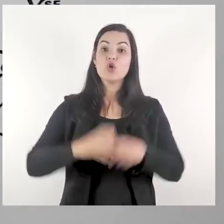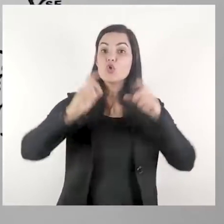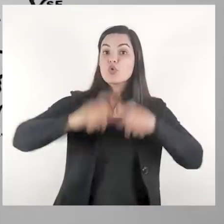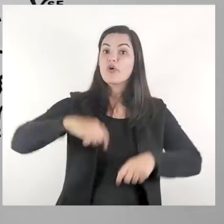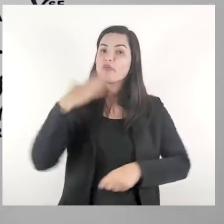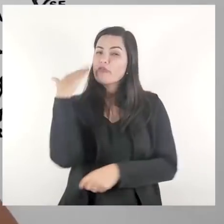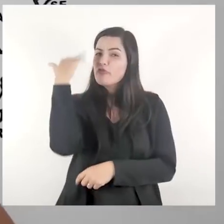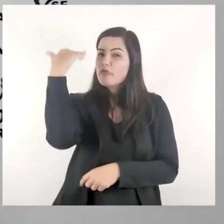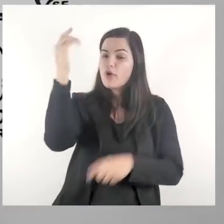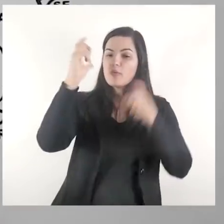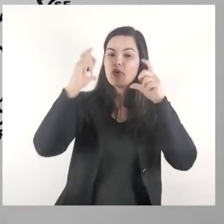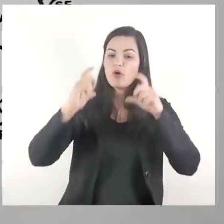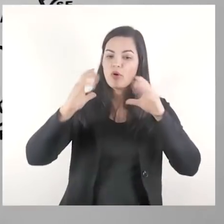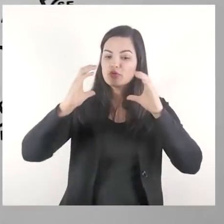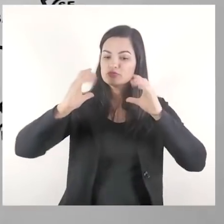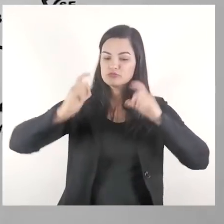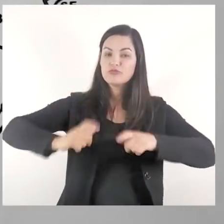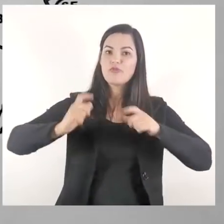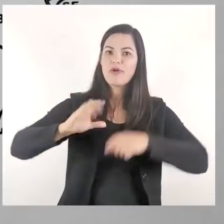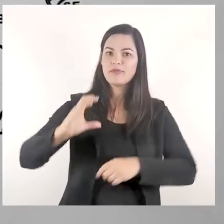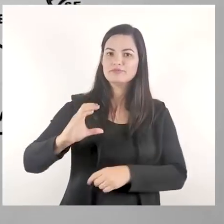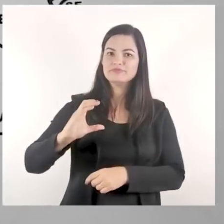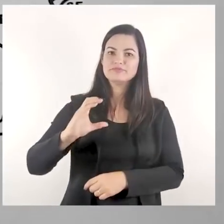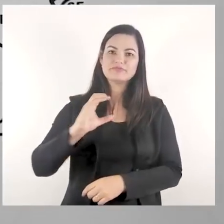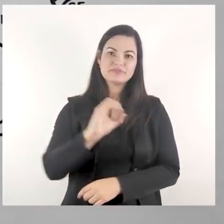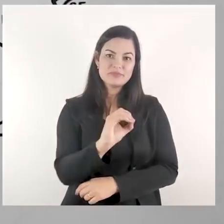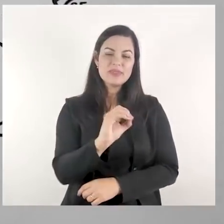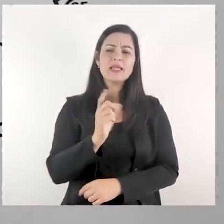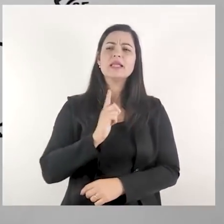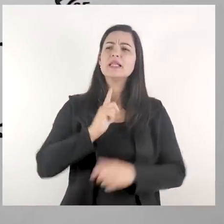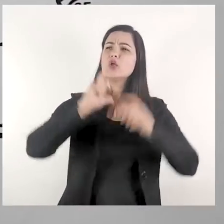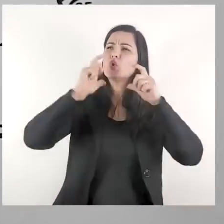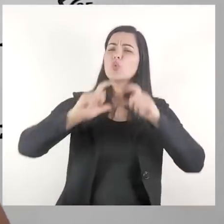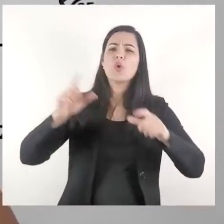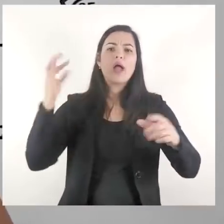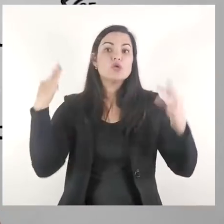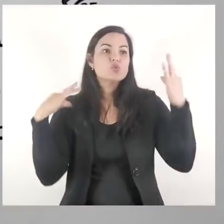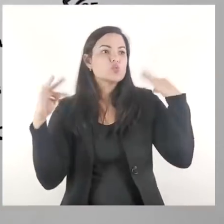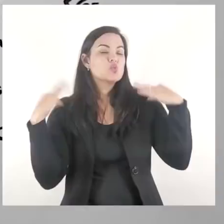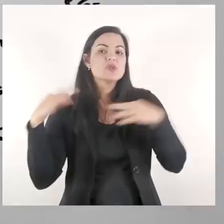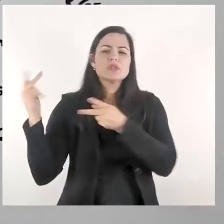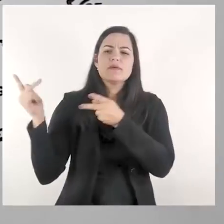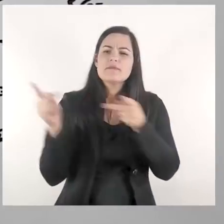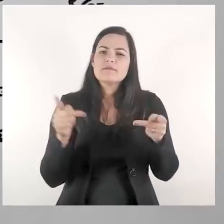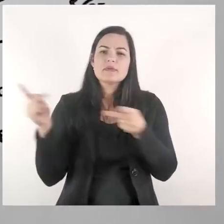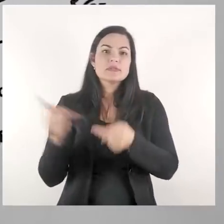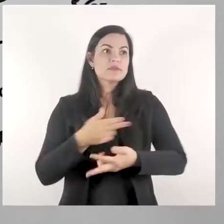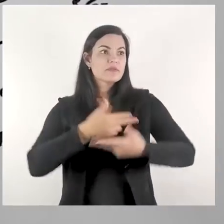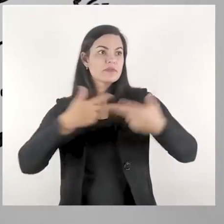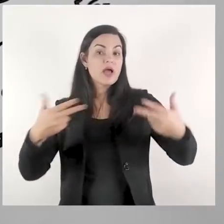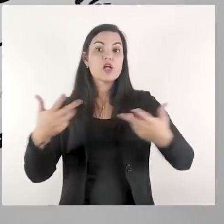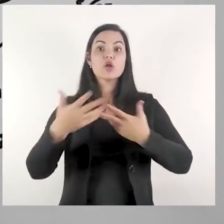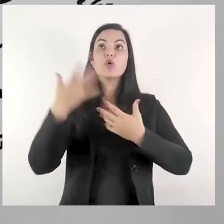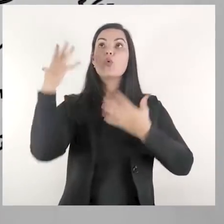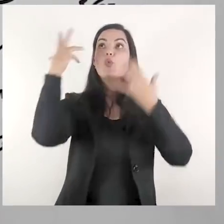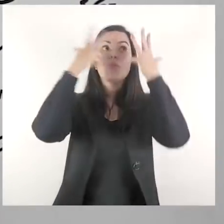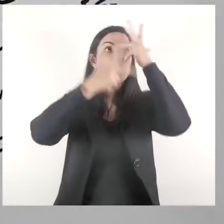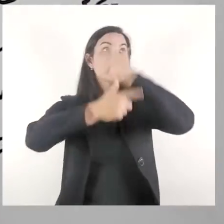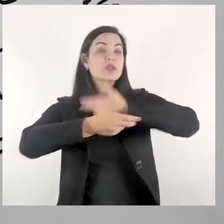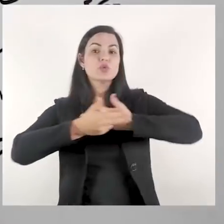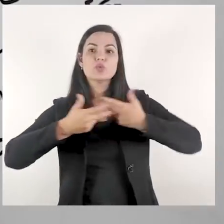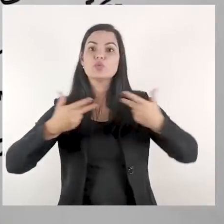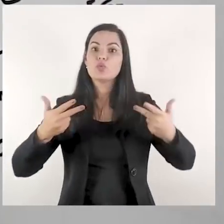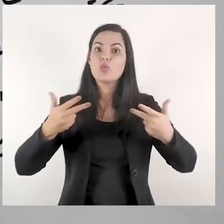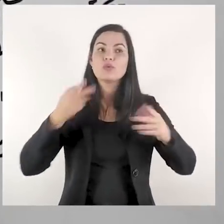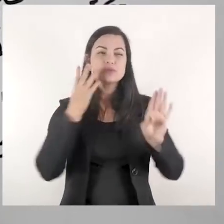região Centro-Oeste, tem muito lugar turístico por lá, belezas riquíssimas para serem